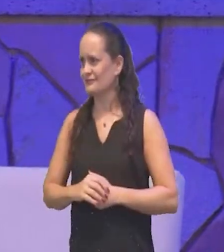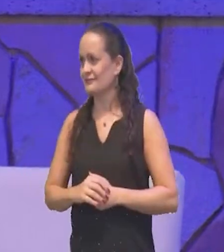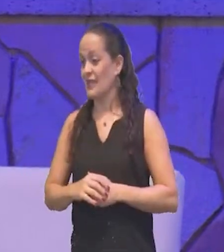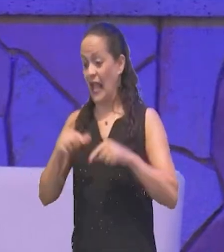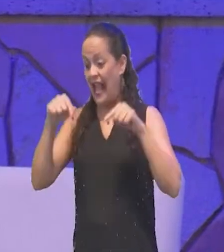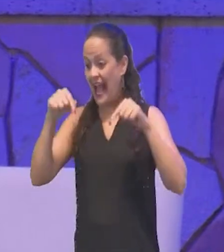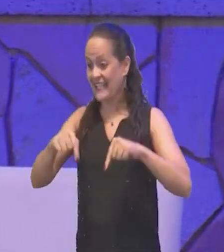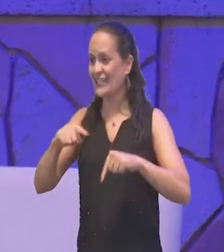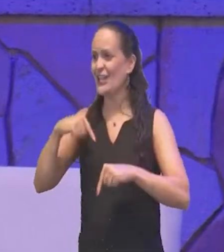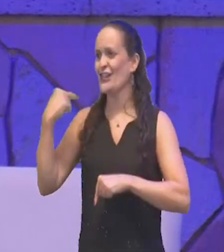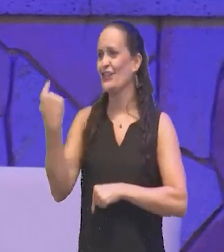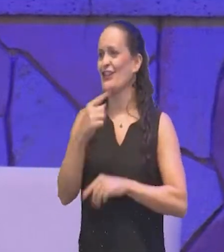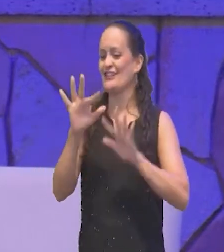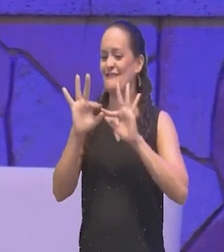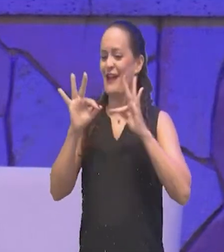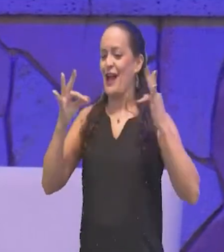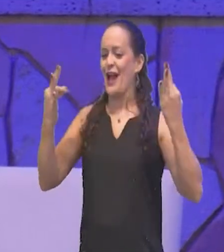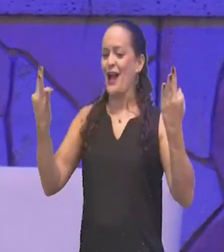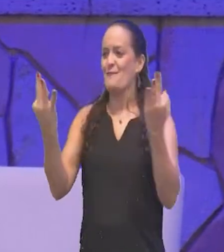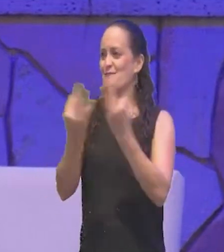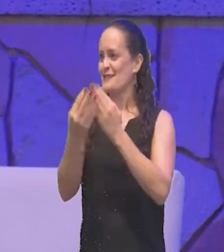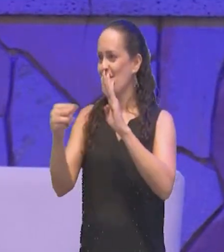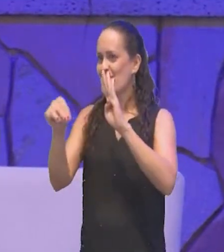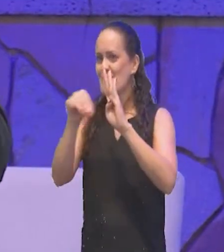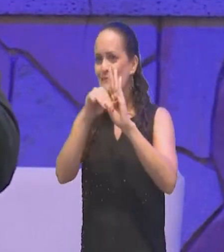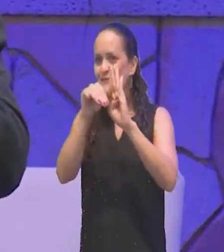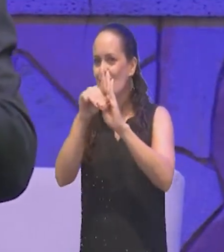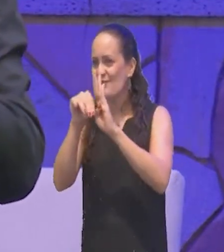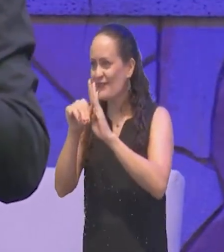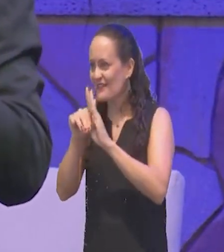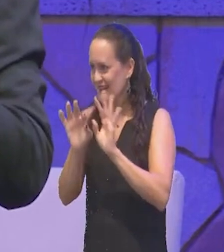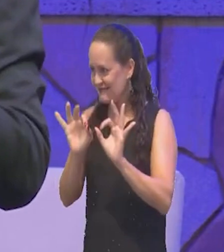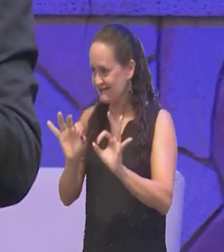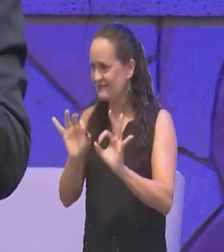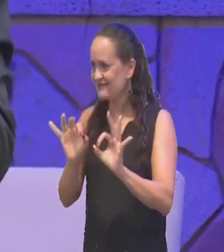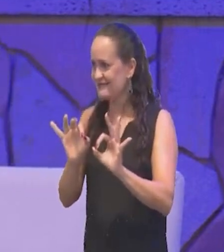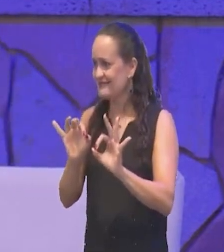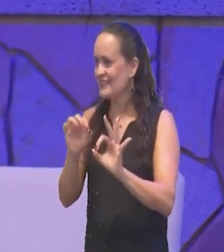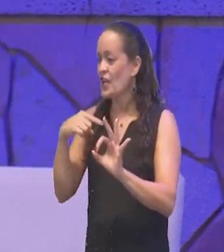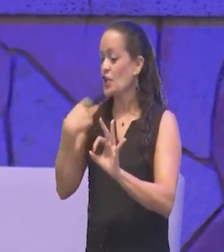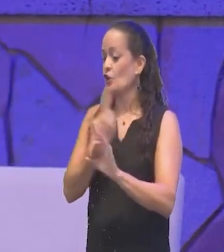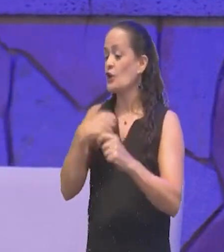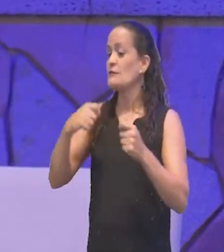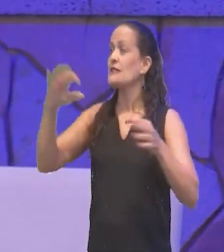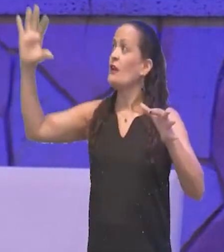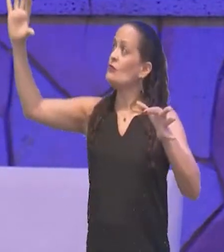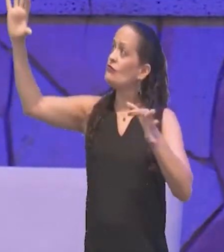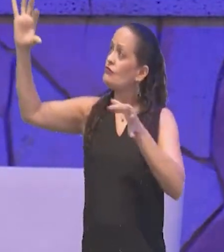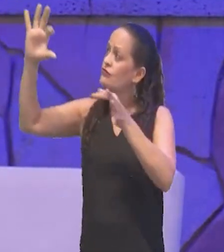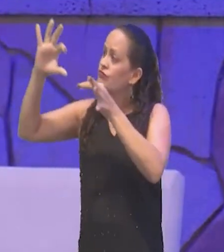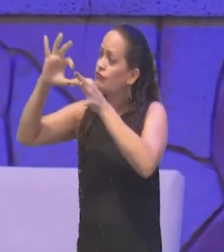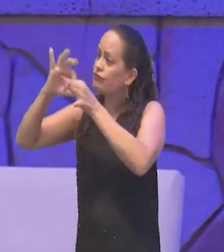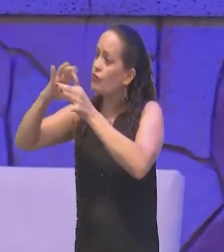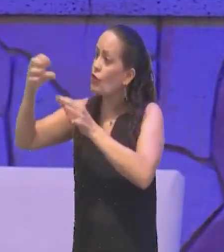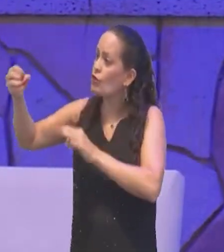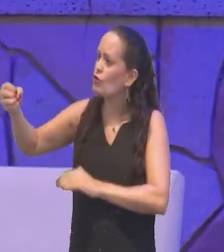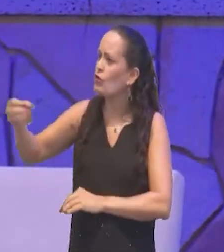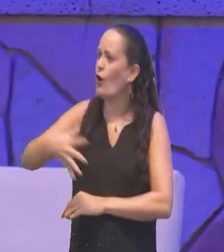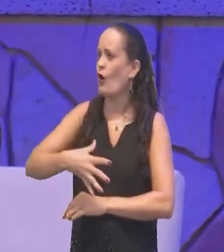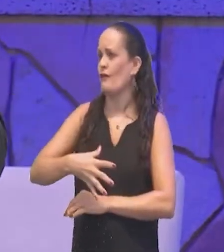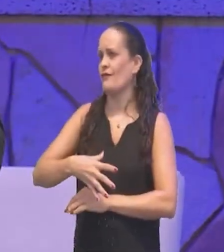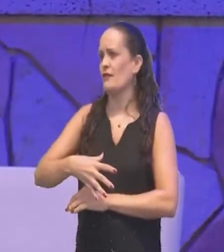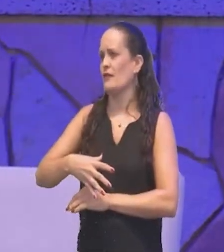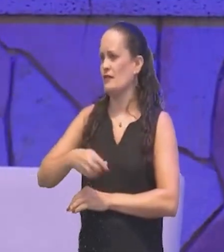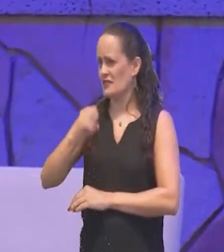uma família, a família de Deus, dispostos a refazer a nossa aliança com o Senhor. Se o seu lar